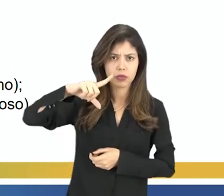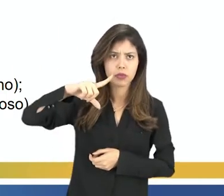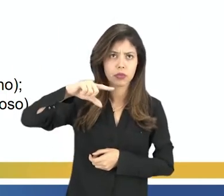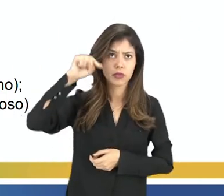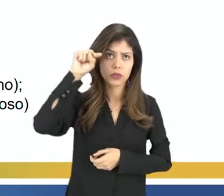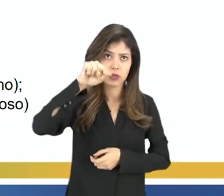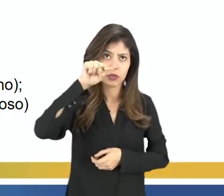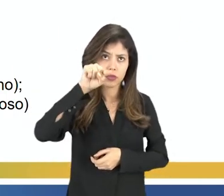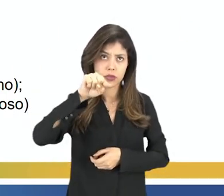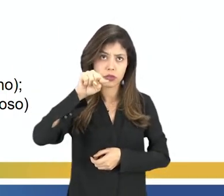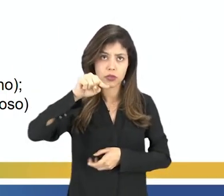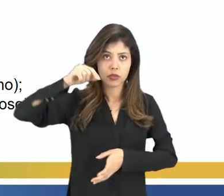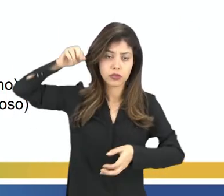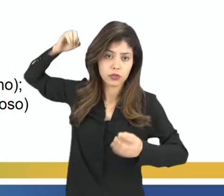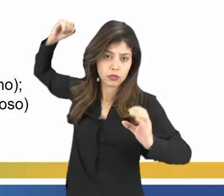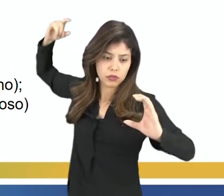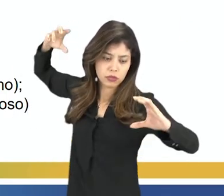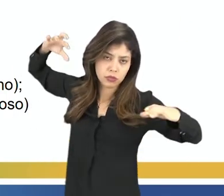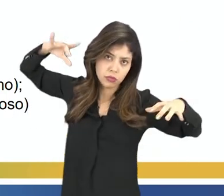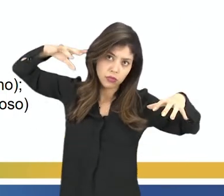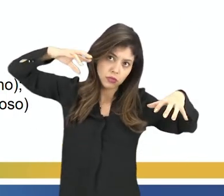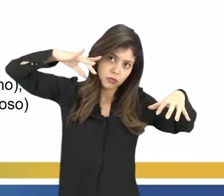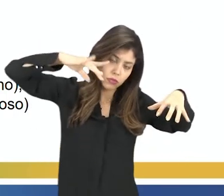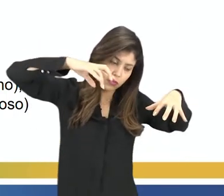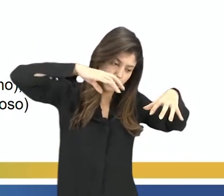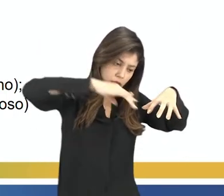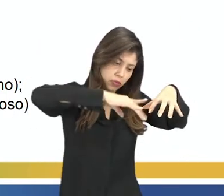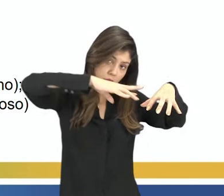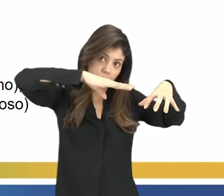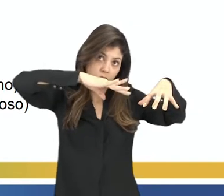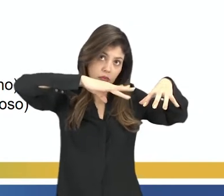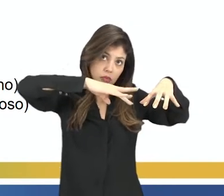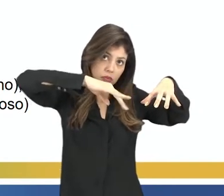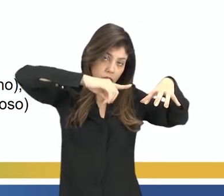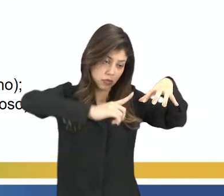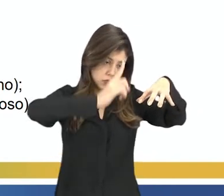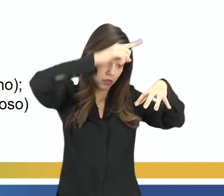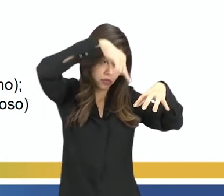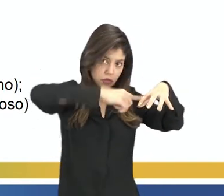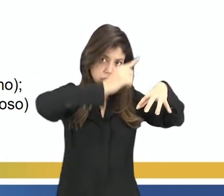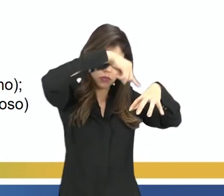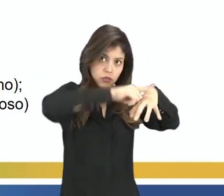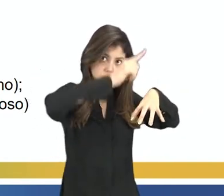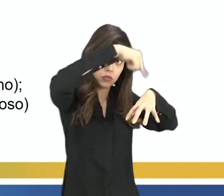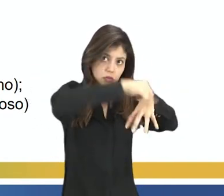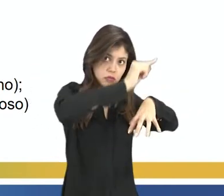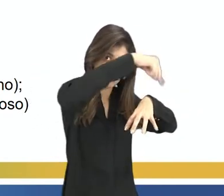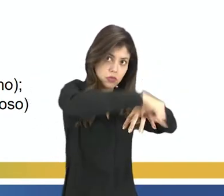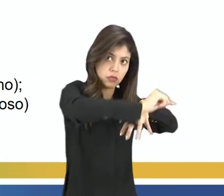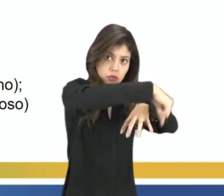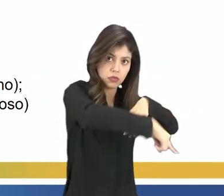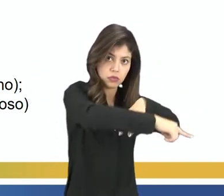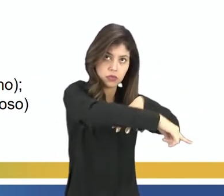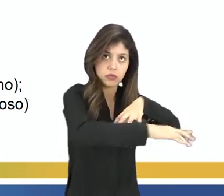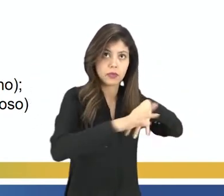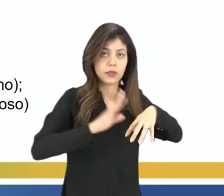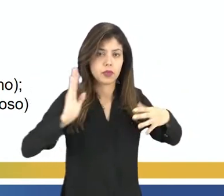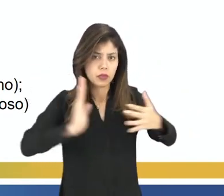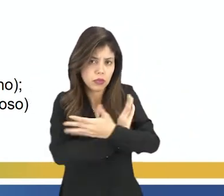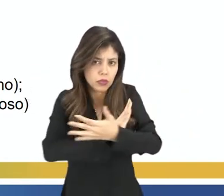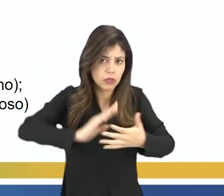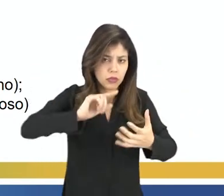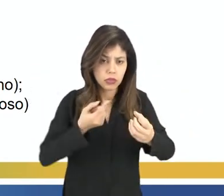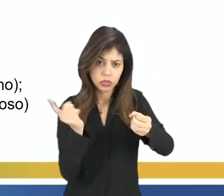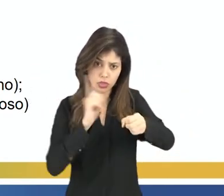sol aqui ó ela incide raios sobre a terra correto consegue observar e